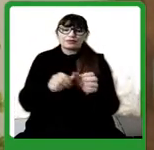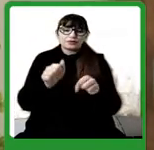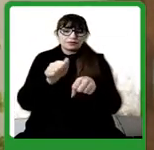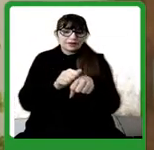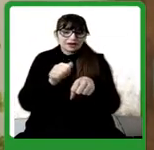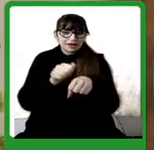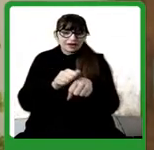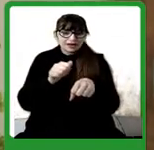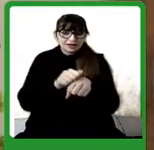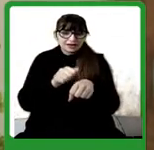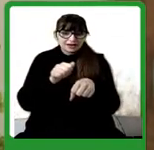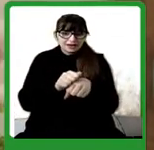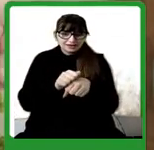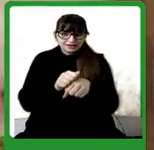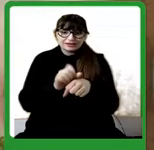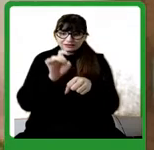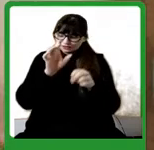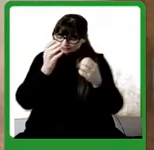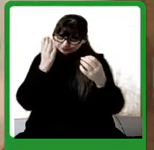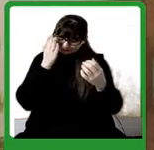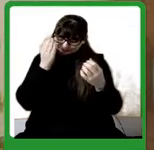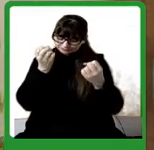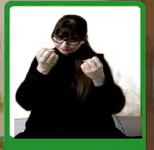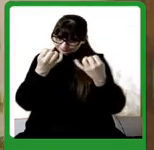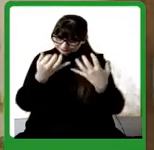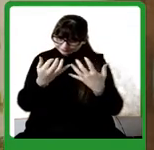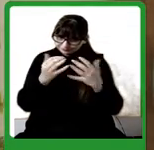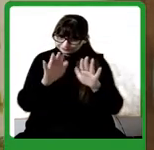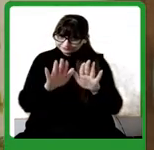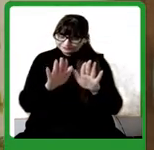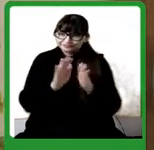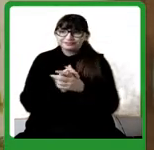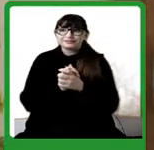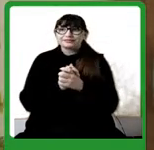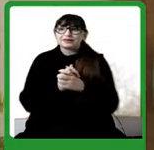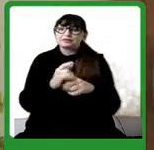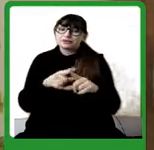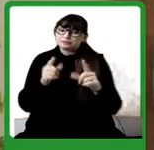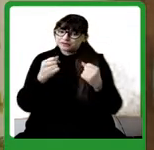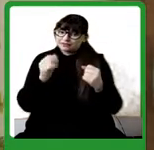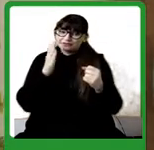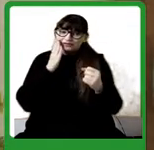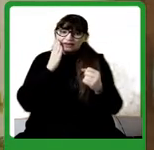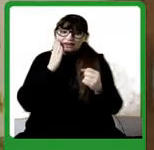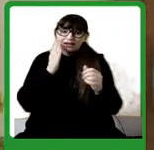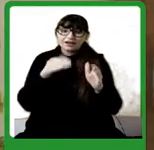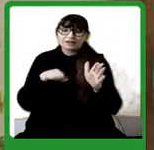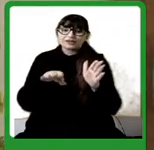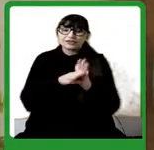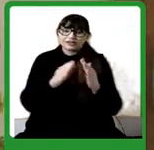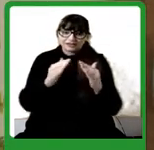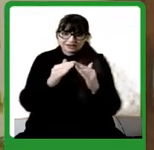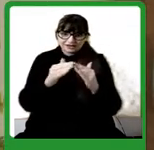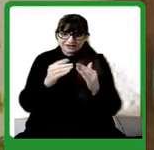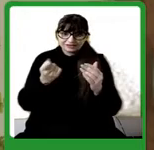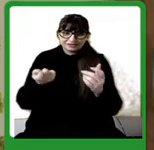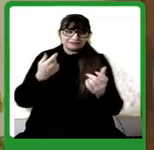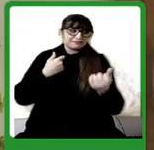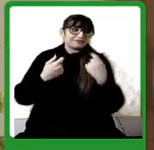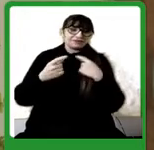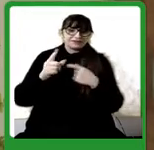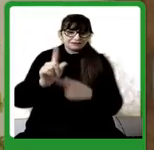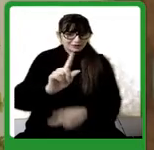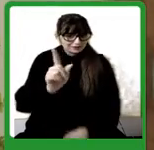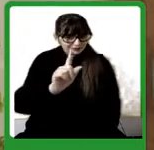Então, só pra vocês ficarem sabendo. Conta daquela hora que... Não, eu tenho que falar, porque depois eu chego em casa, eu apanho, não é vocês que apanham. Não é